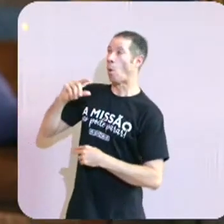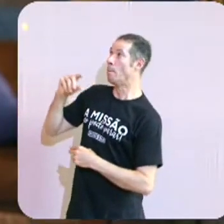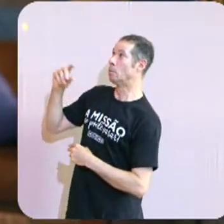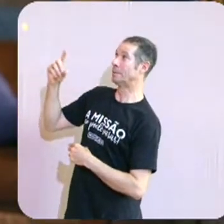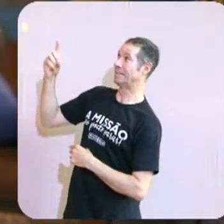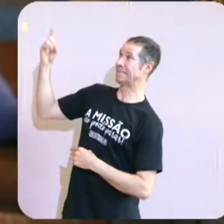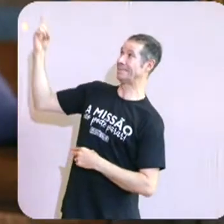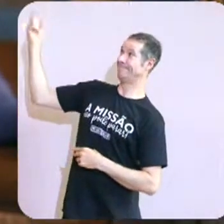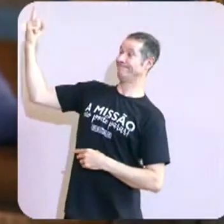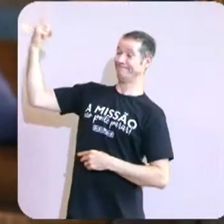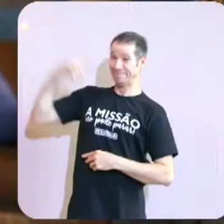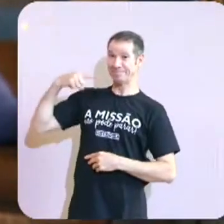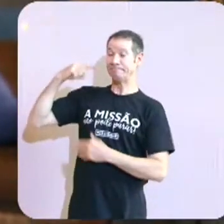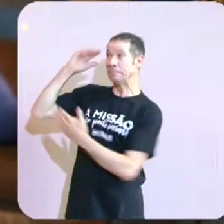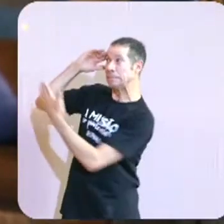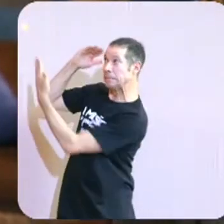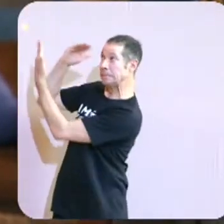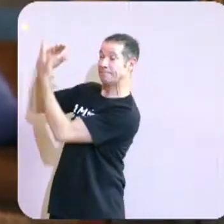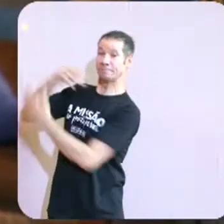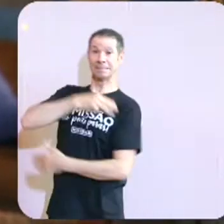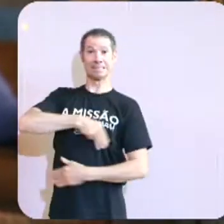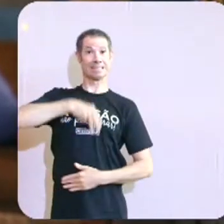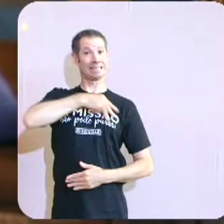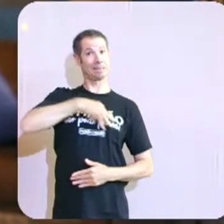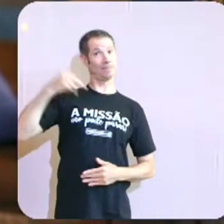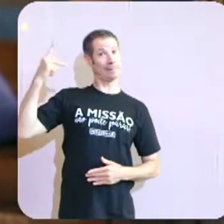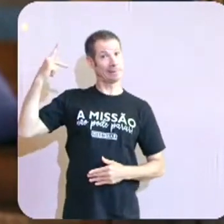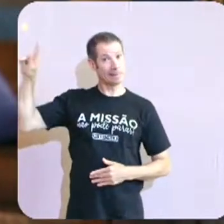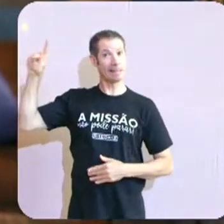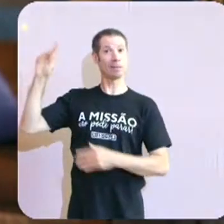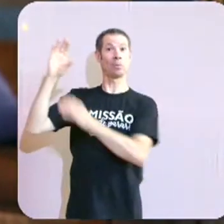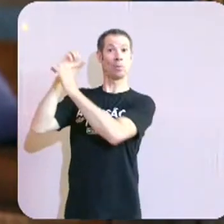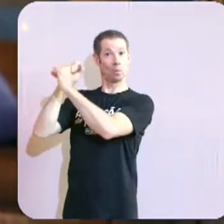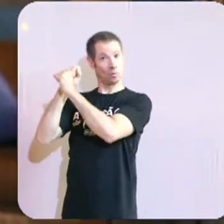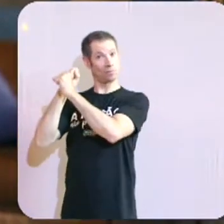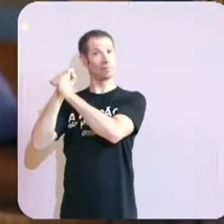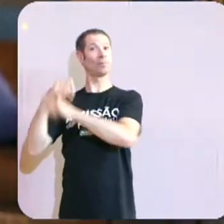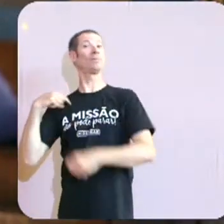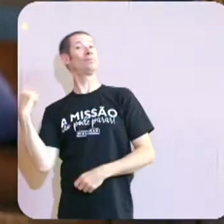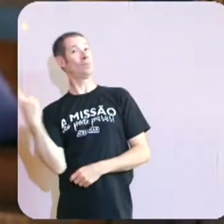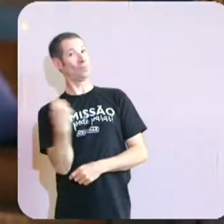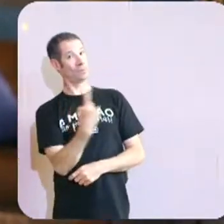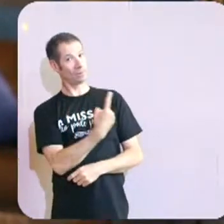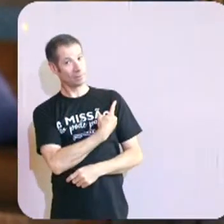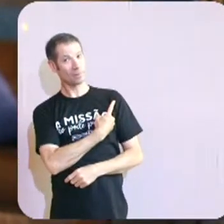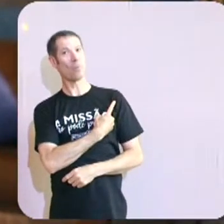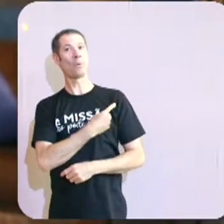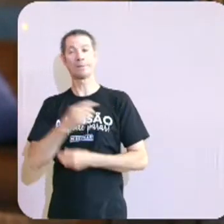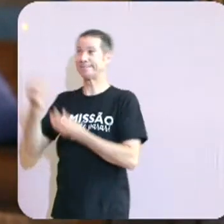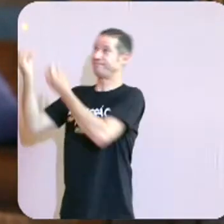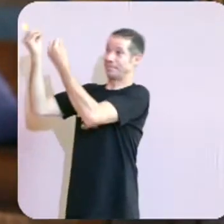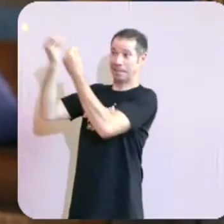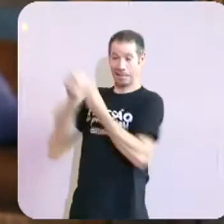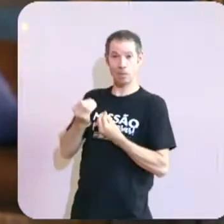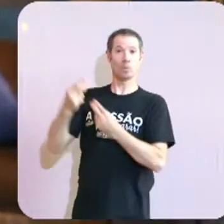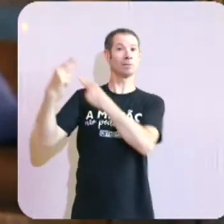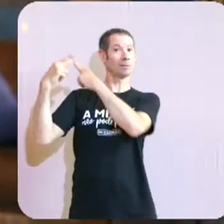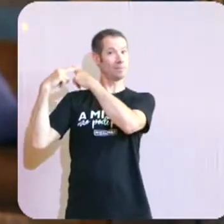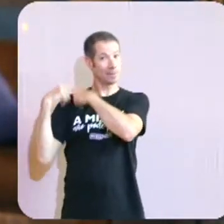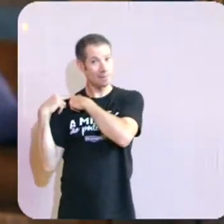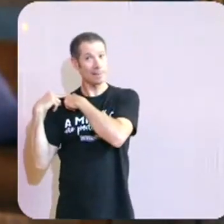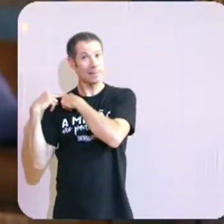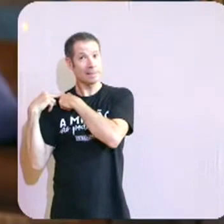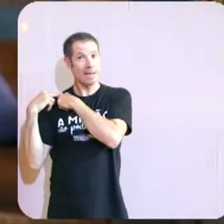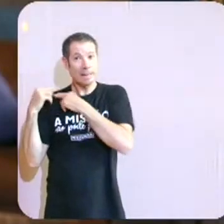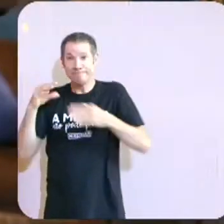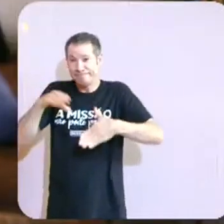de participarmos da missão que é de Deus, mas que Ele confiou a nós, que Ele escolheu a nós, pequeninos,